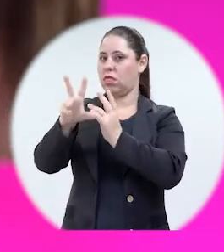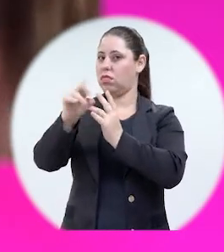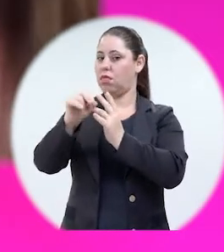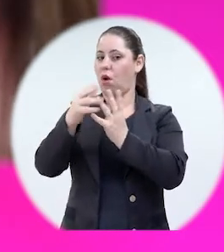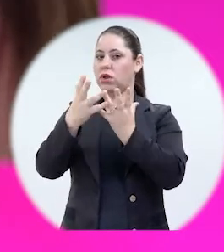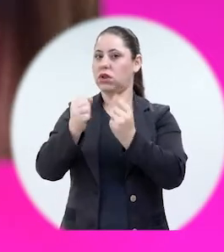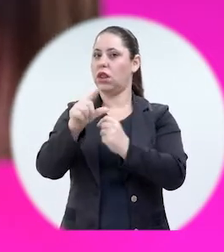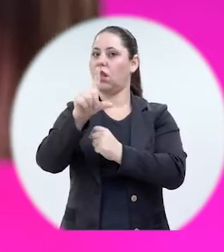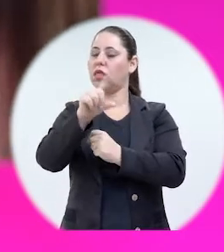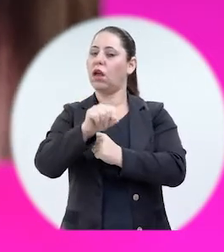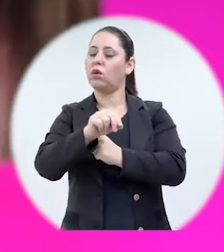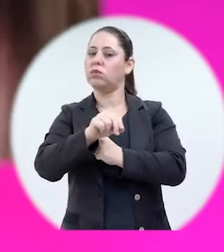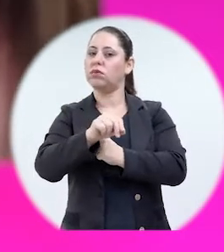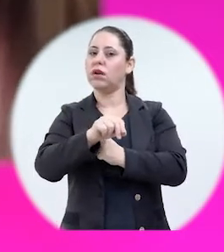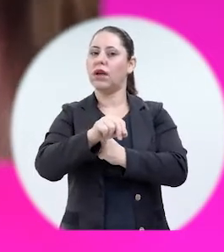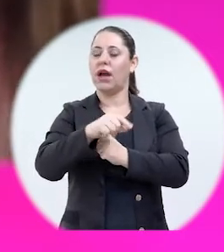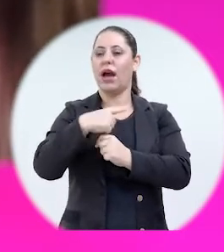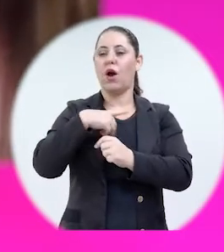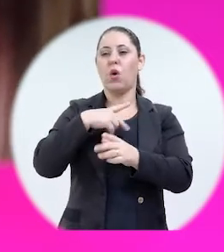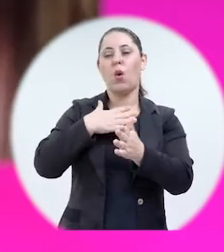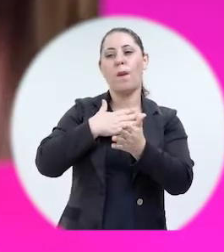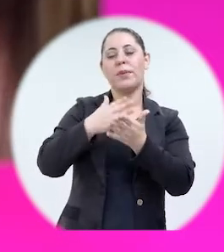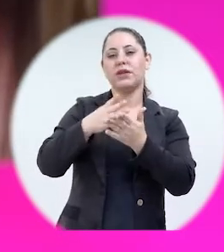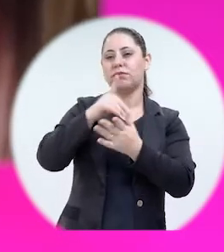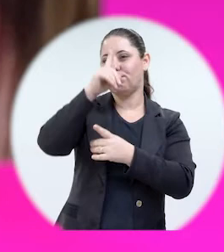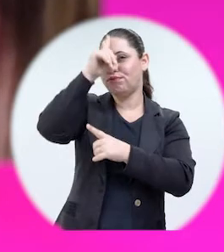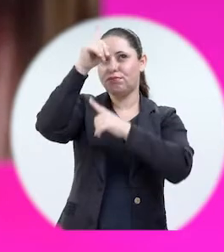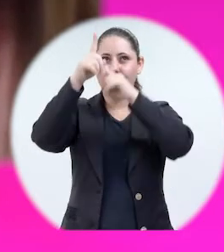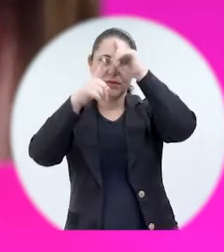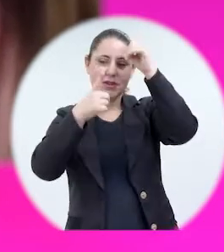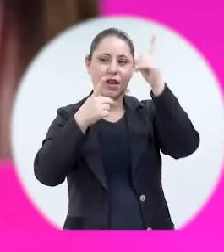parceiro não permite, e aí ela começa a inventar